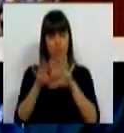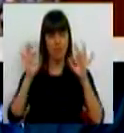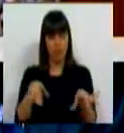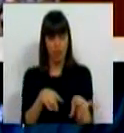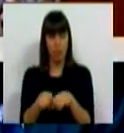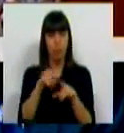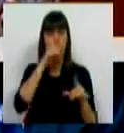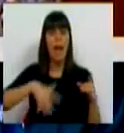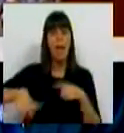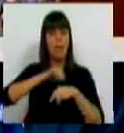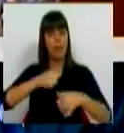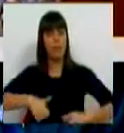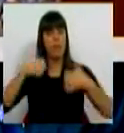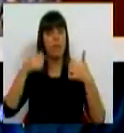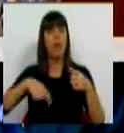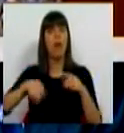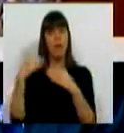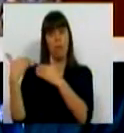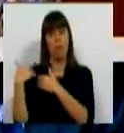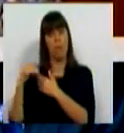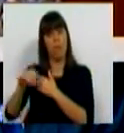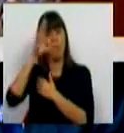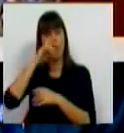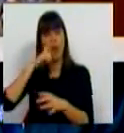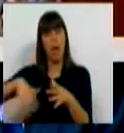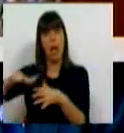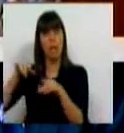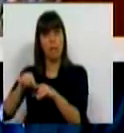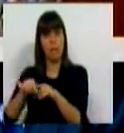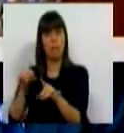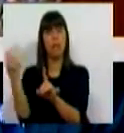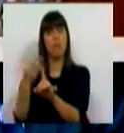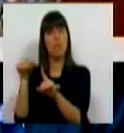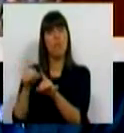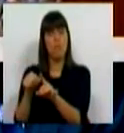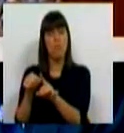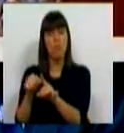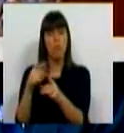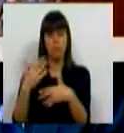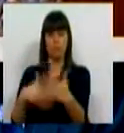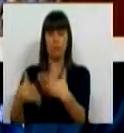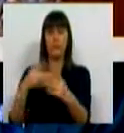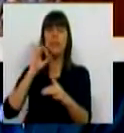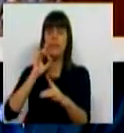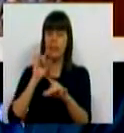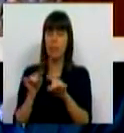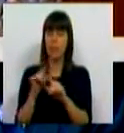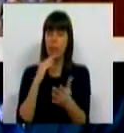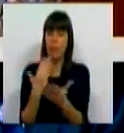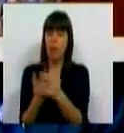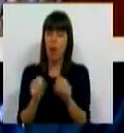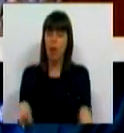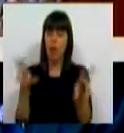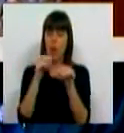desta política de ambiente urbano na tutela do Ministério do Ambiente, para que essa possa ser um motor importante de um